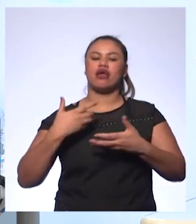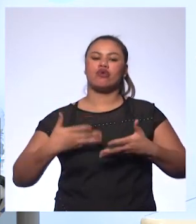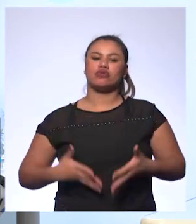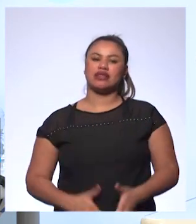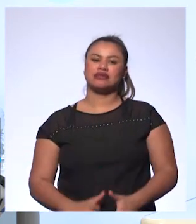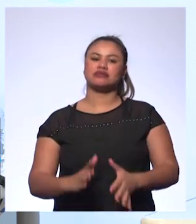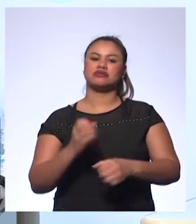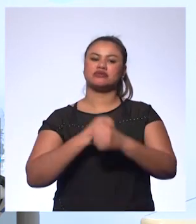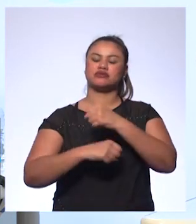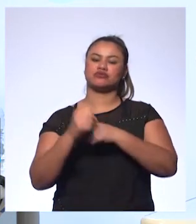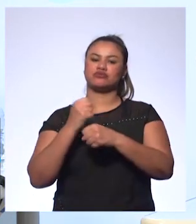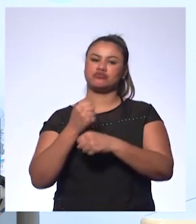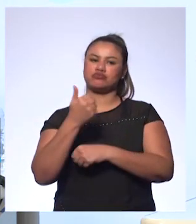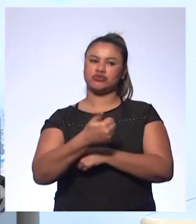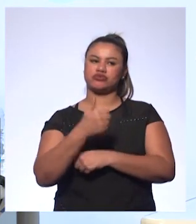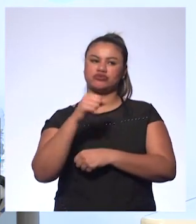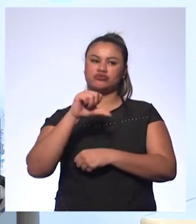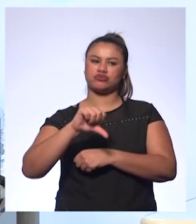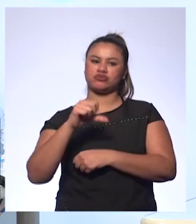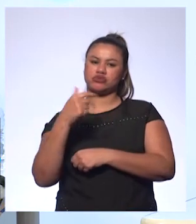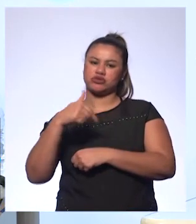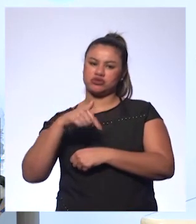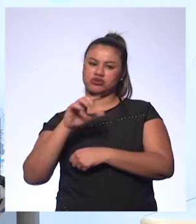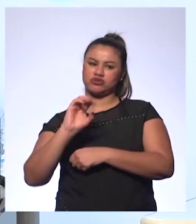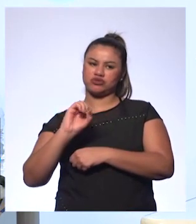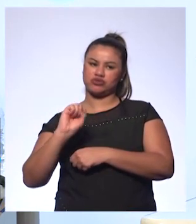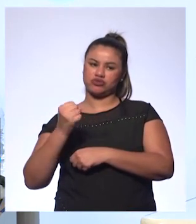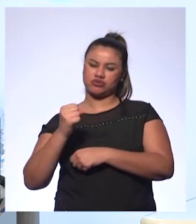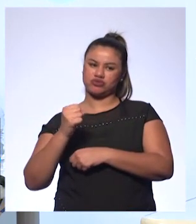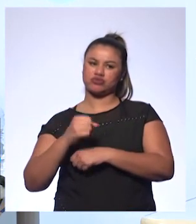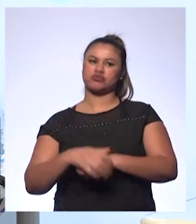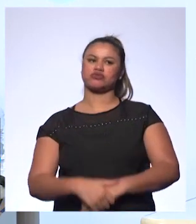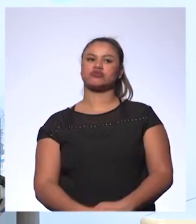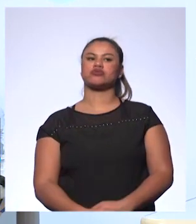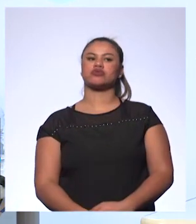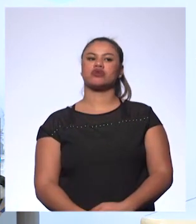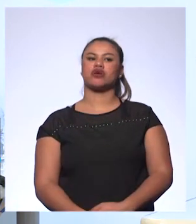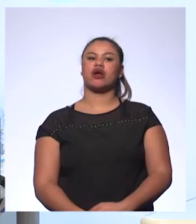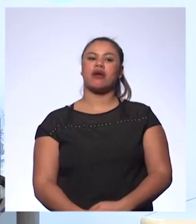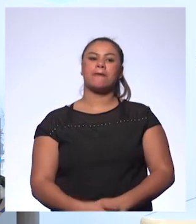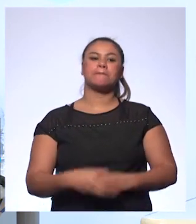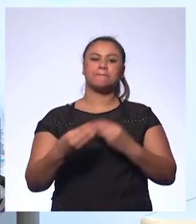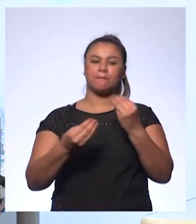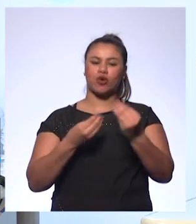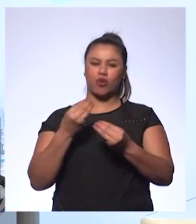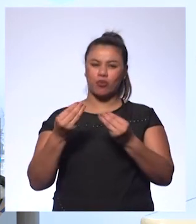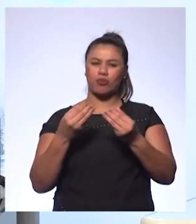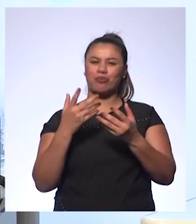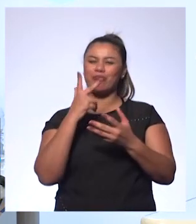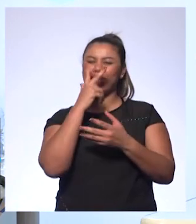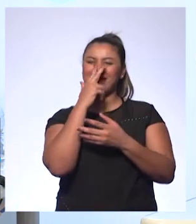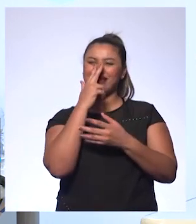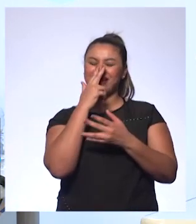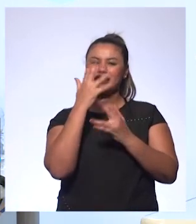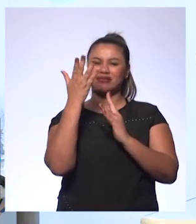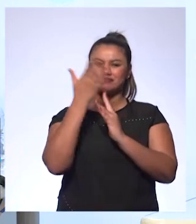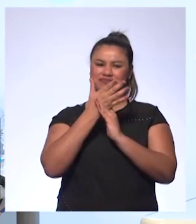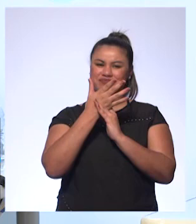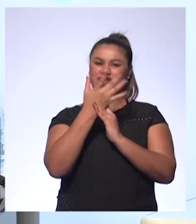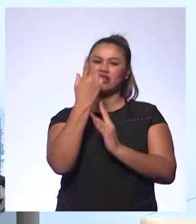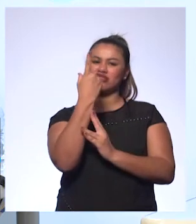nasci em 1978 aí o Osbourne em nine team Seven Shake Então você vai cortar a data no meio